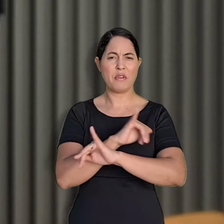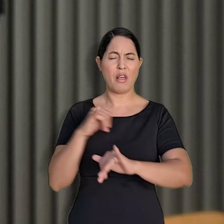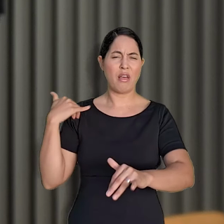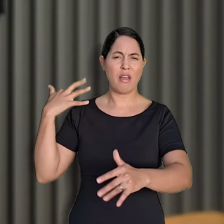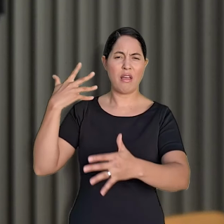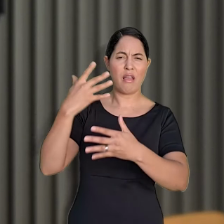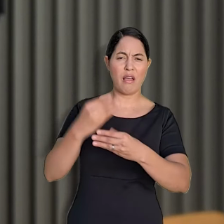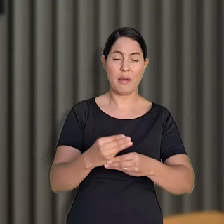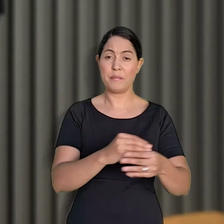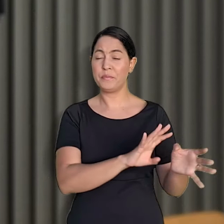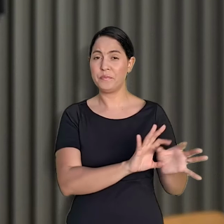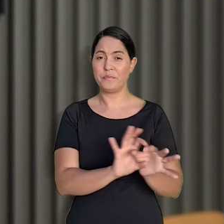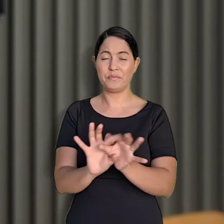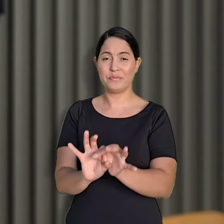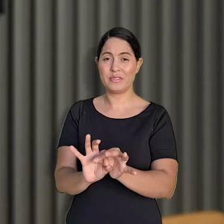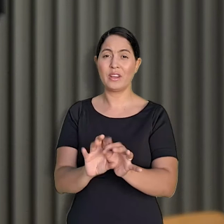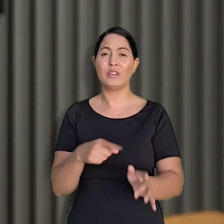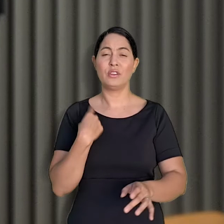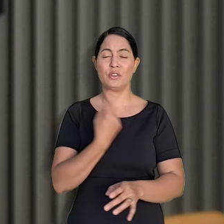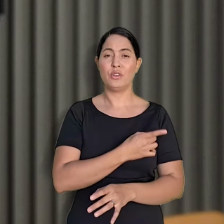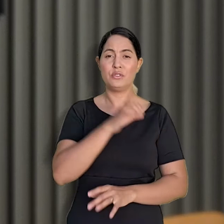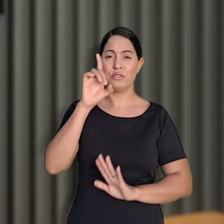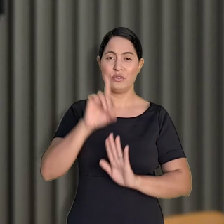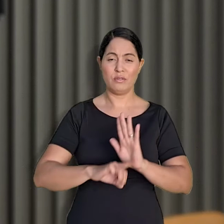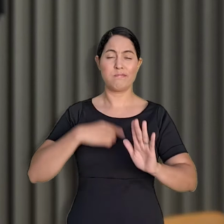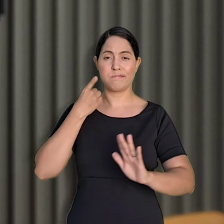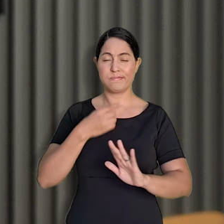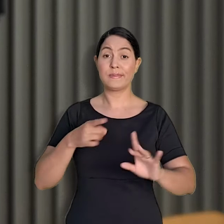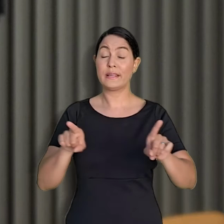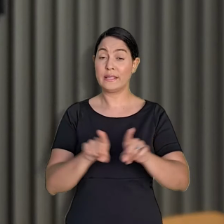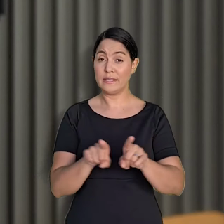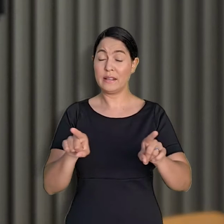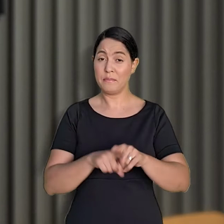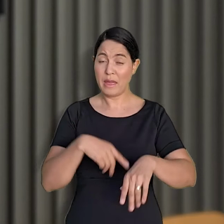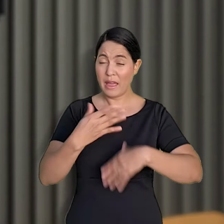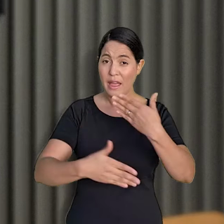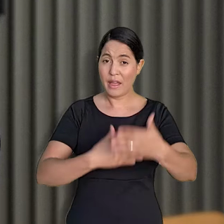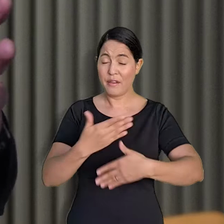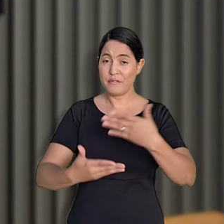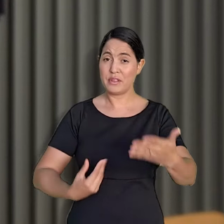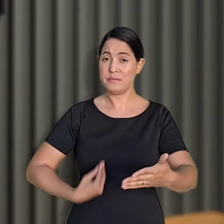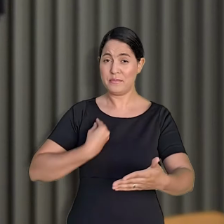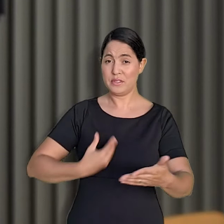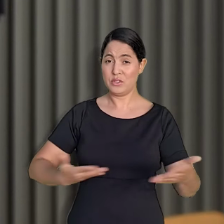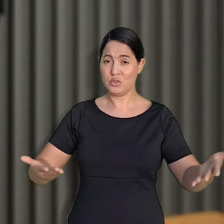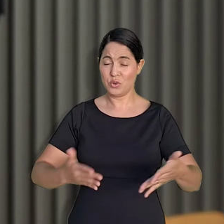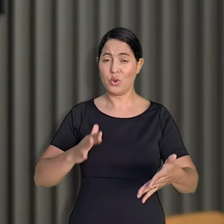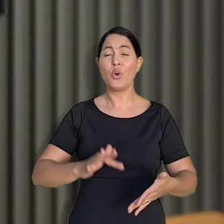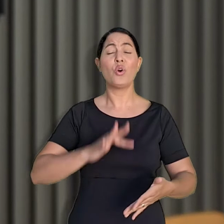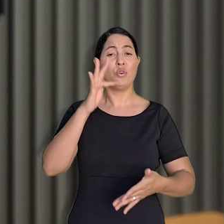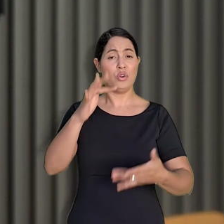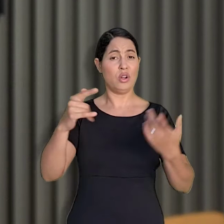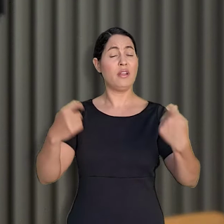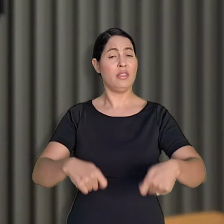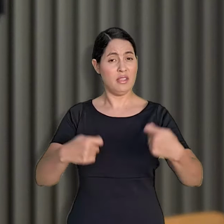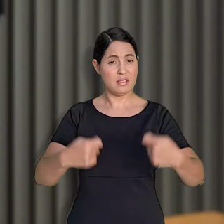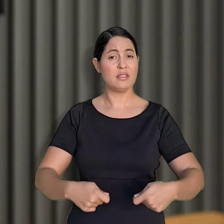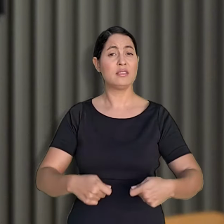que isso, para debater os avanços e os aprimoramentos urgentes que o presente e o futuro da advocacia